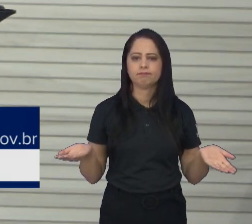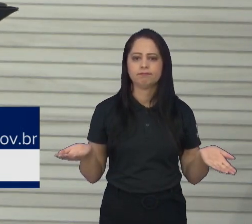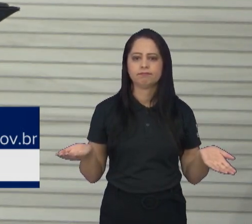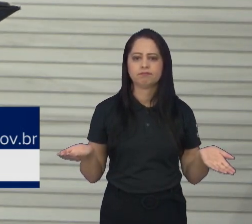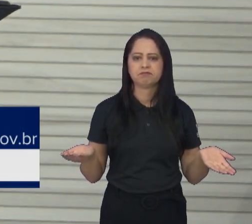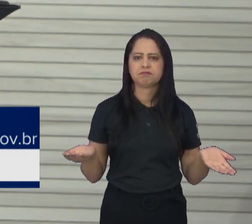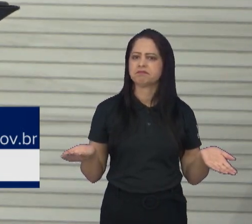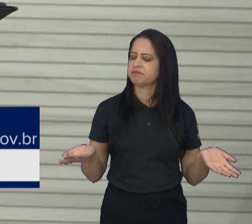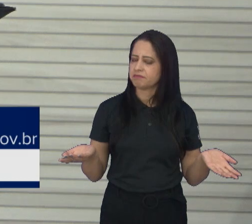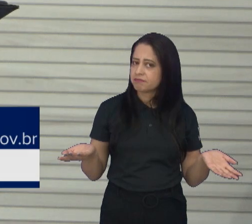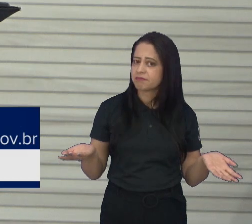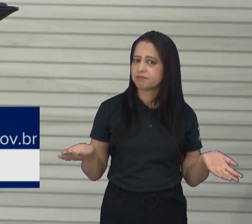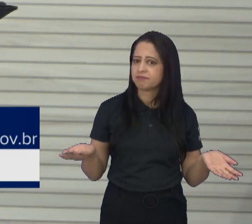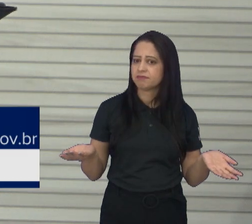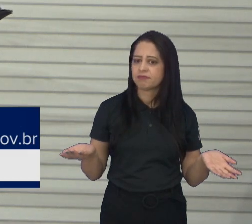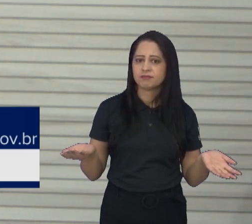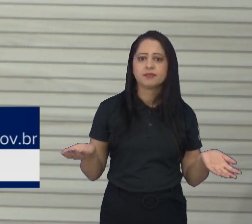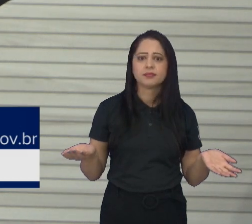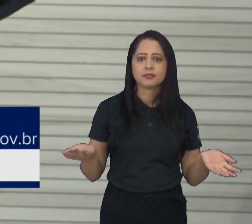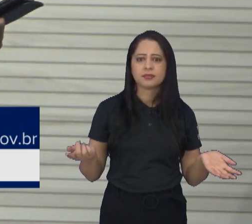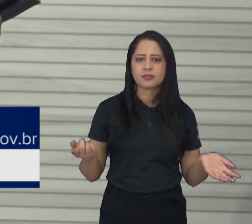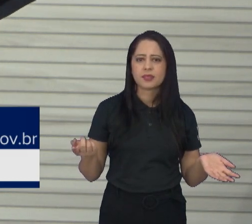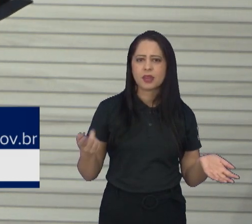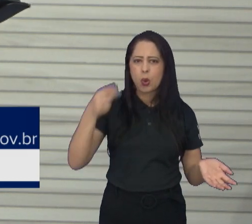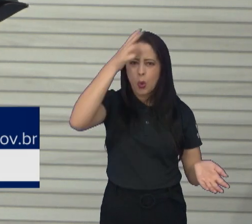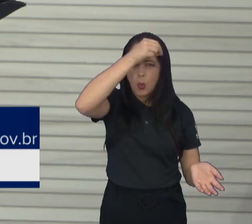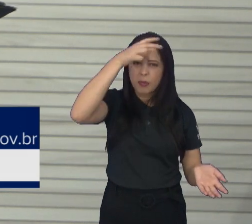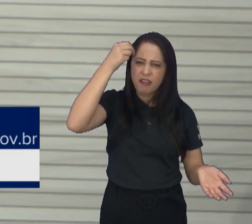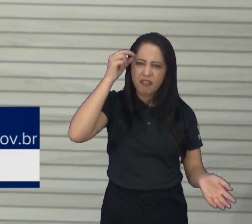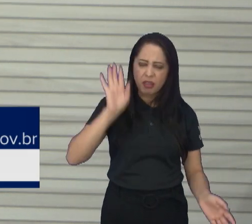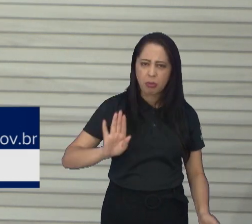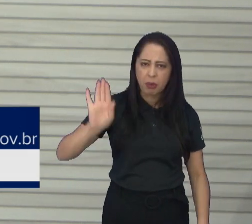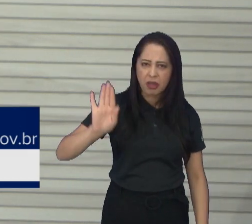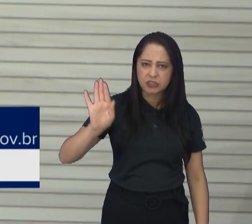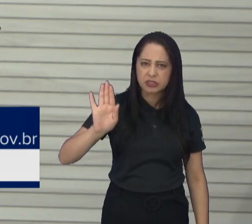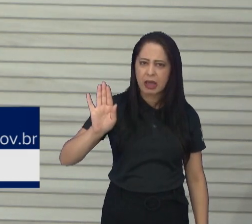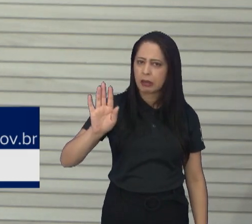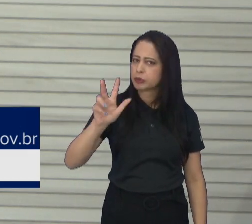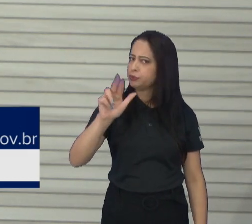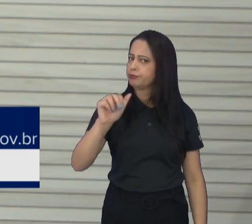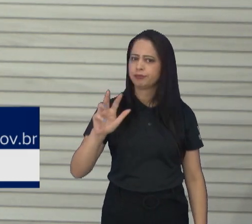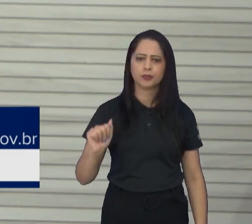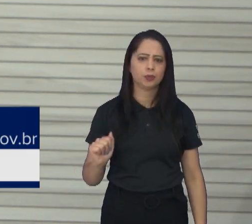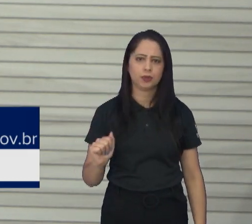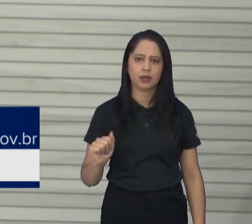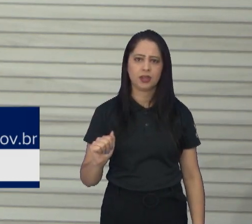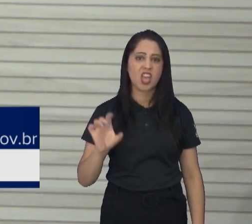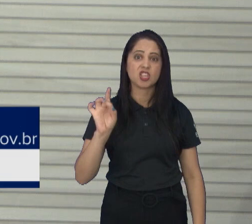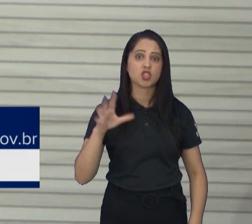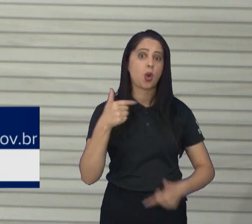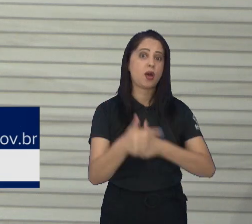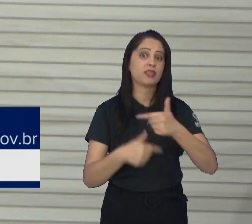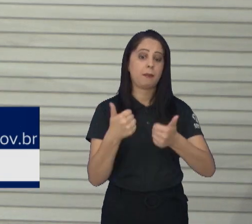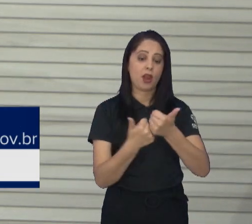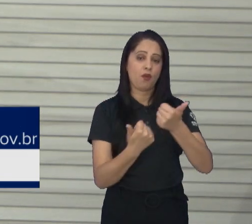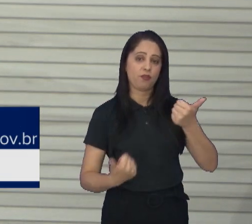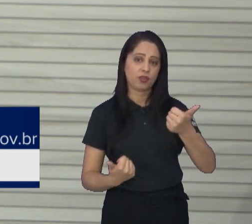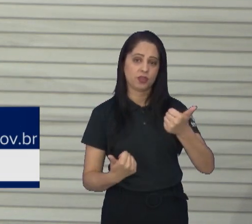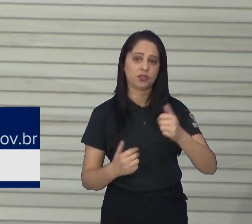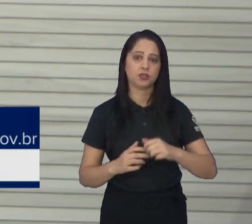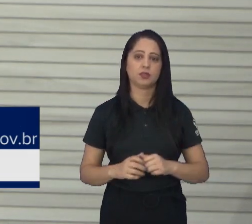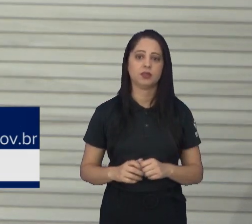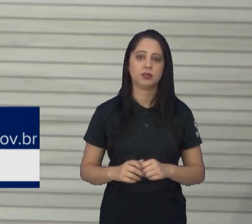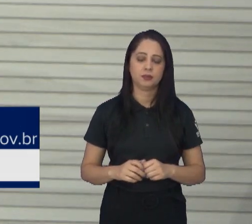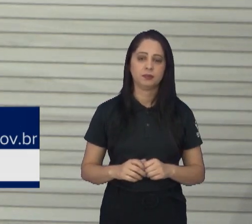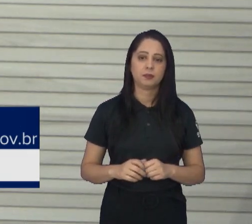Que eu saiba, o prefeito Anderson Farias nunca foi candidato a nada, né? Ele nunca foi candidato a nada, a não ser vice-prefeito, né? Vai ser candidato a